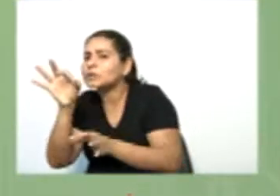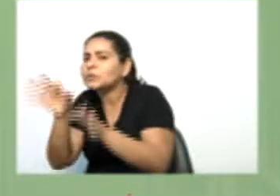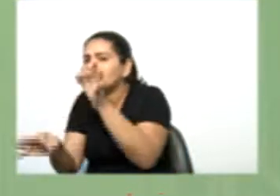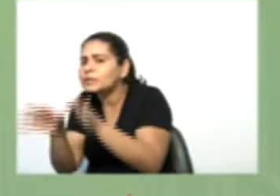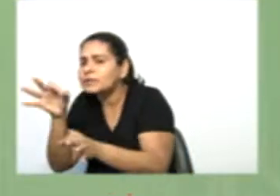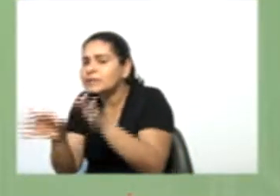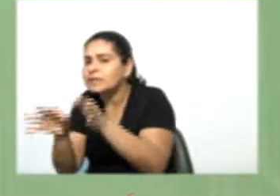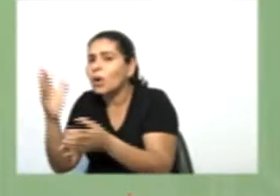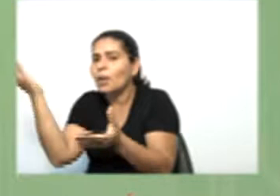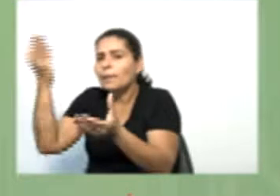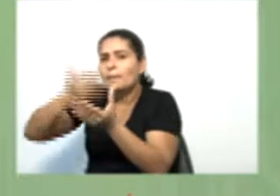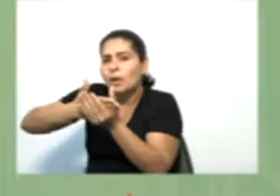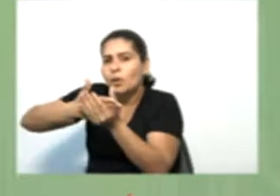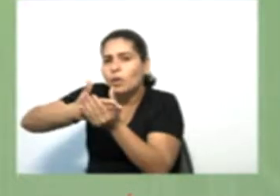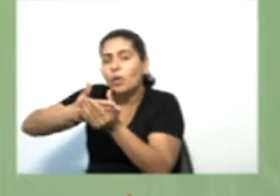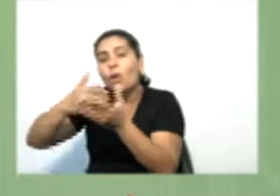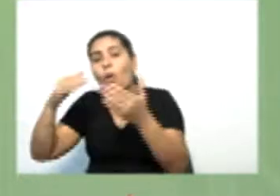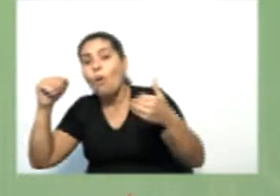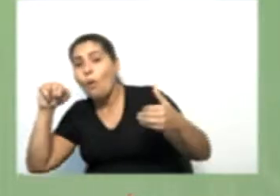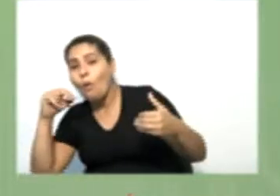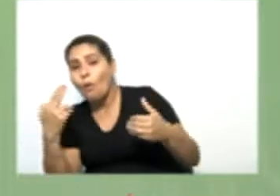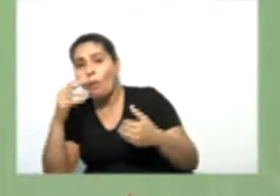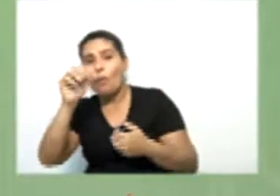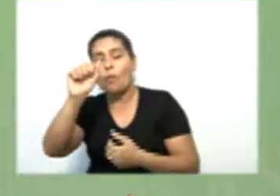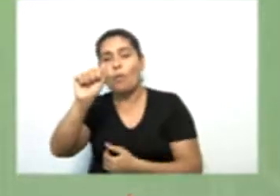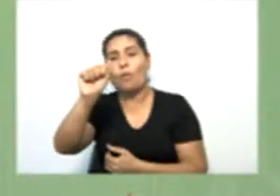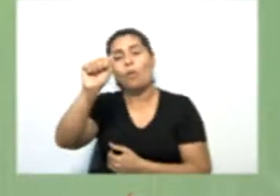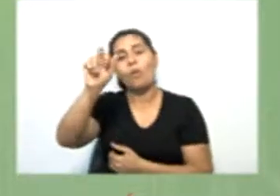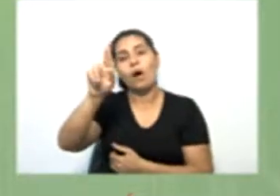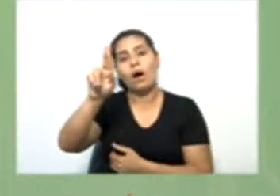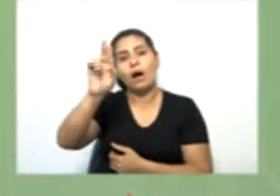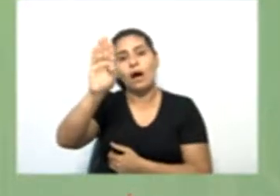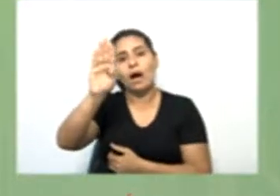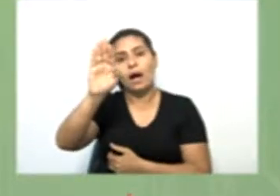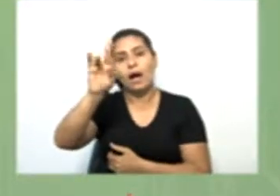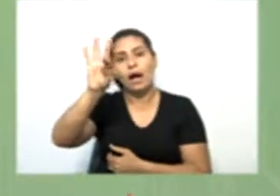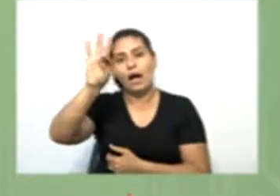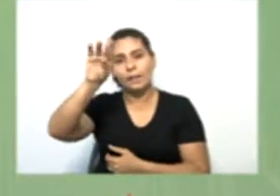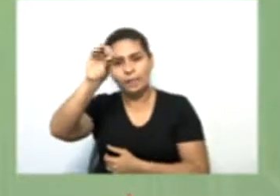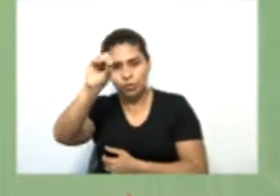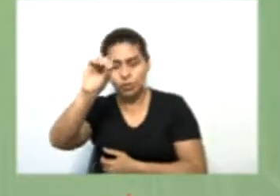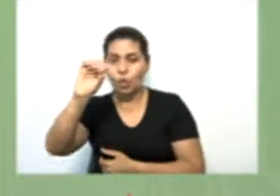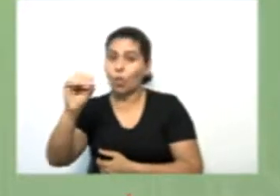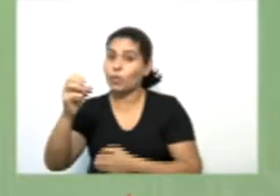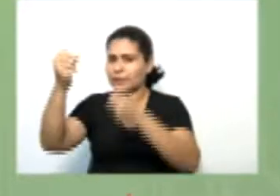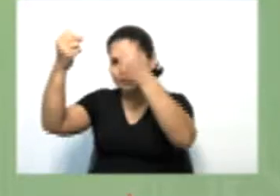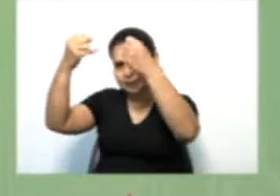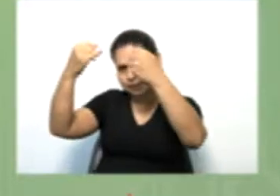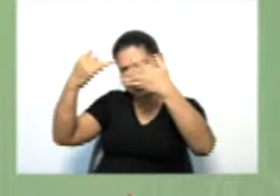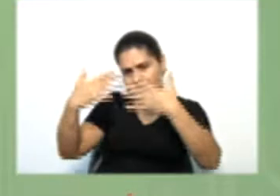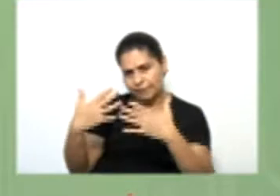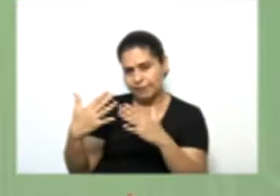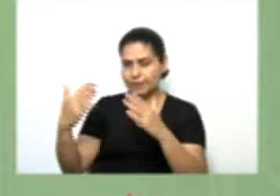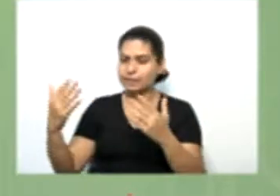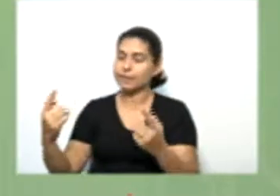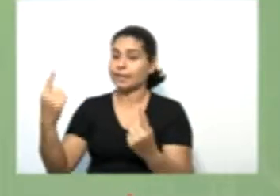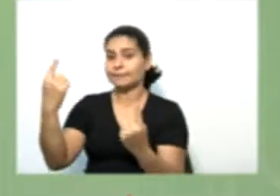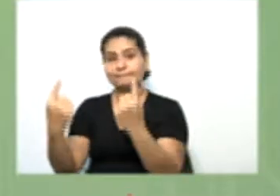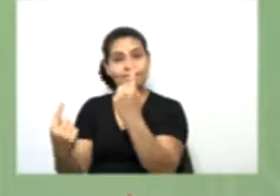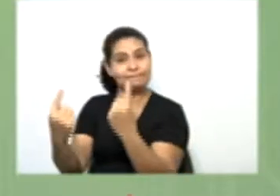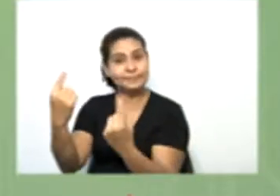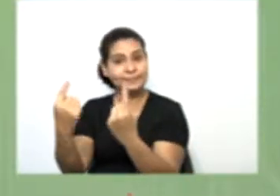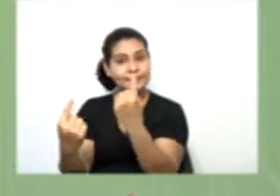judiciário ou com um árbitro, não é isso? Então aqui nós temos as características, não é, de cada lado. Olha